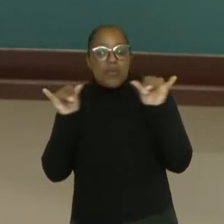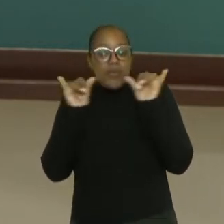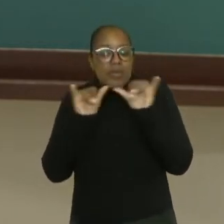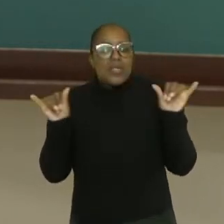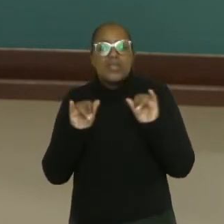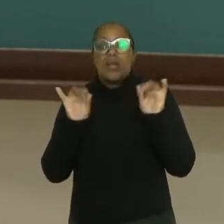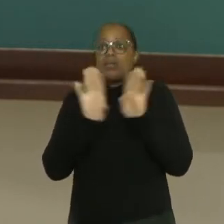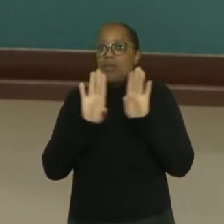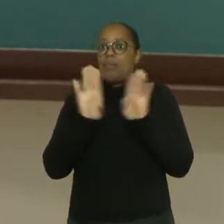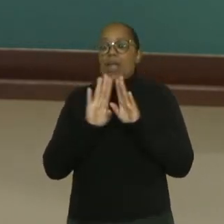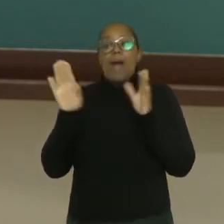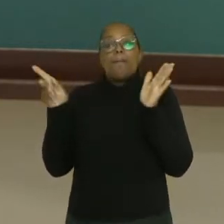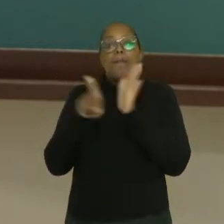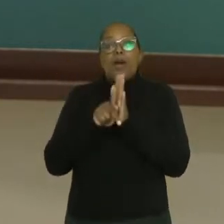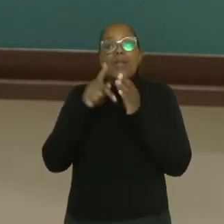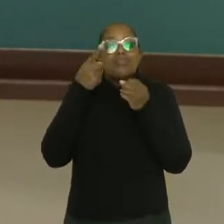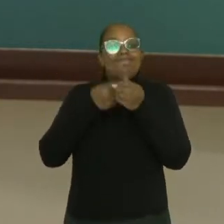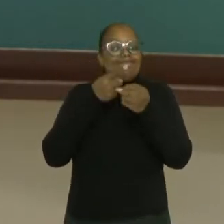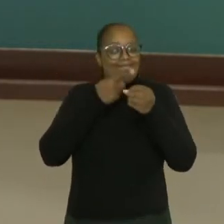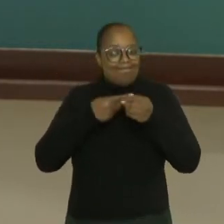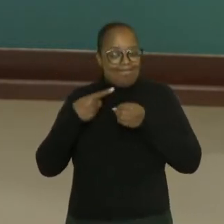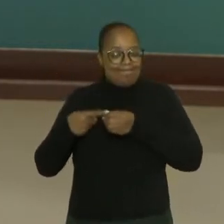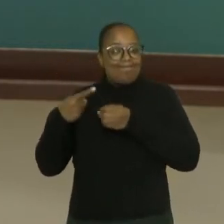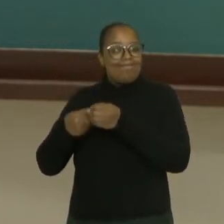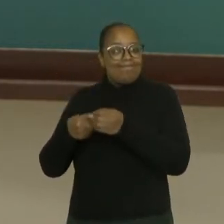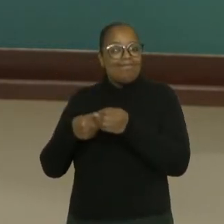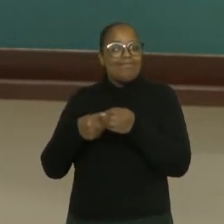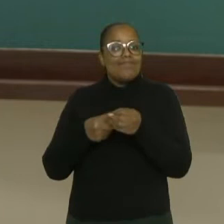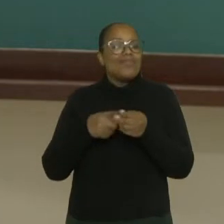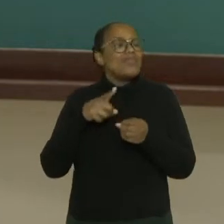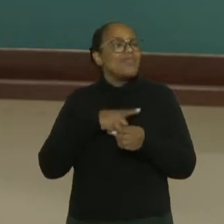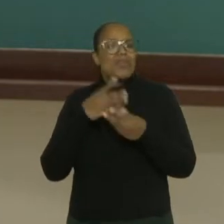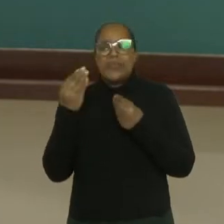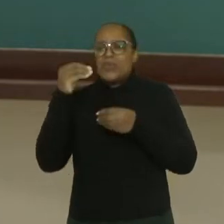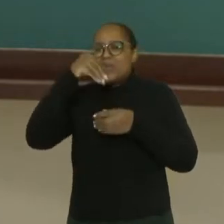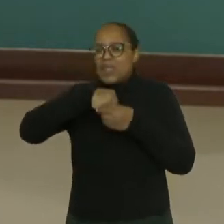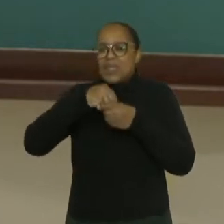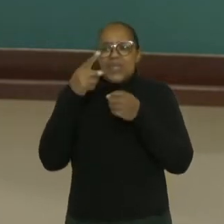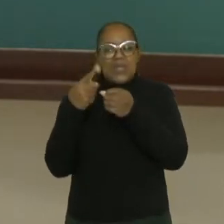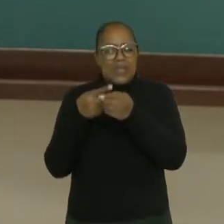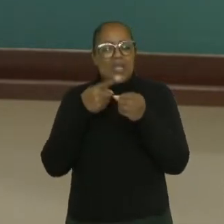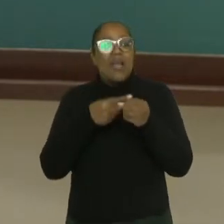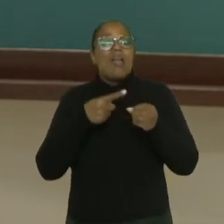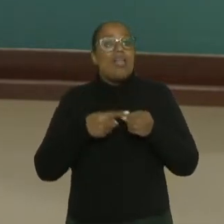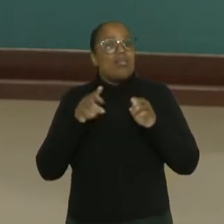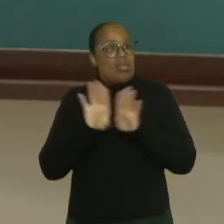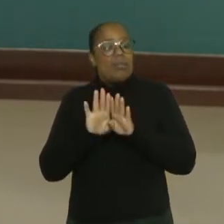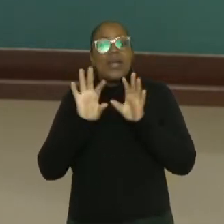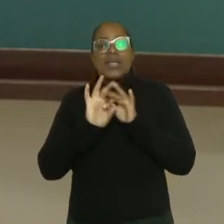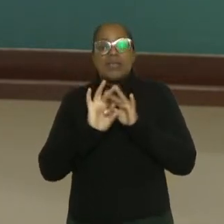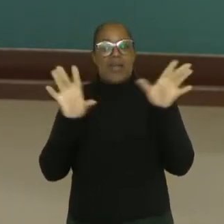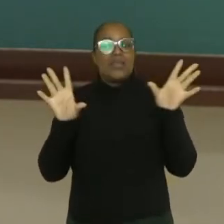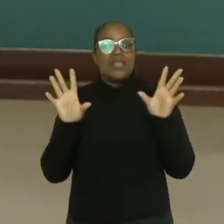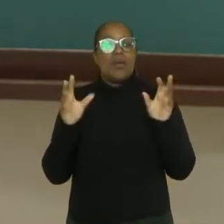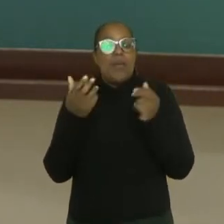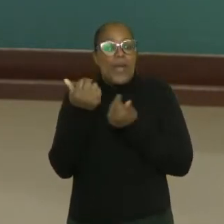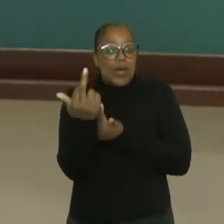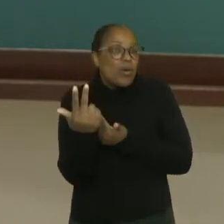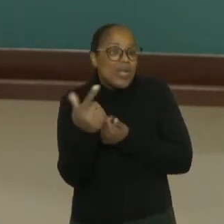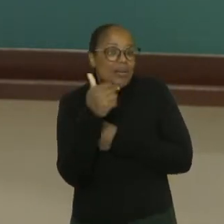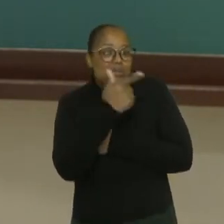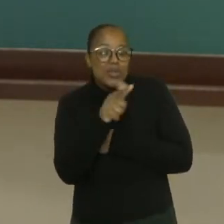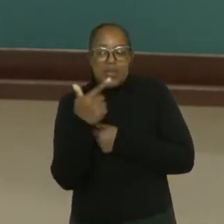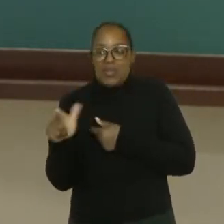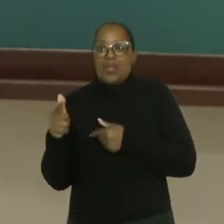é urbana, essencialmente, muito mais urbana. É diversa e é desigual. Então, nós temos uma